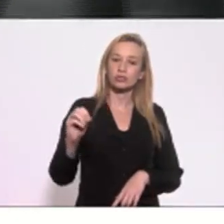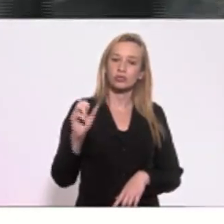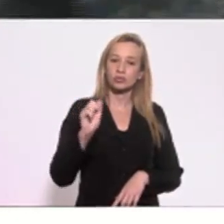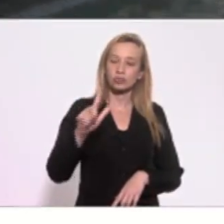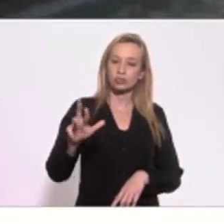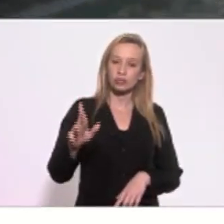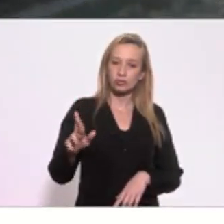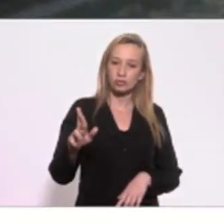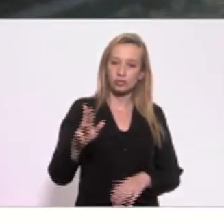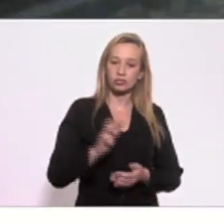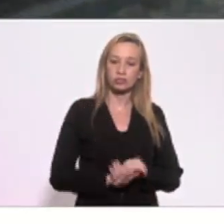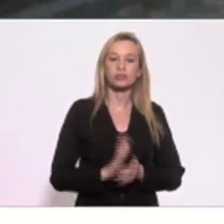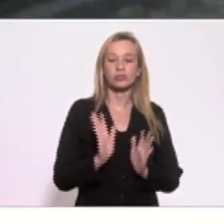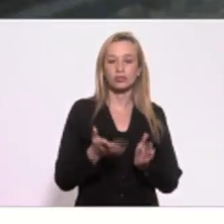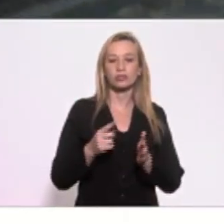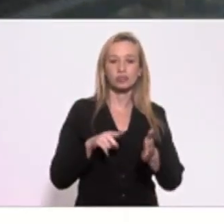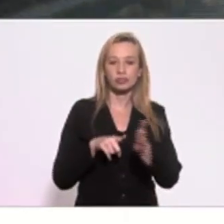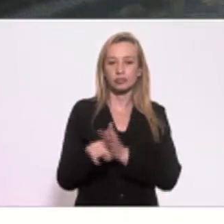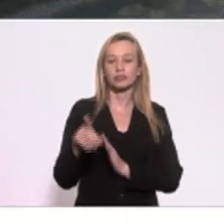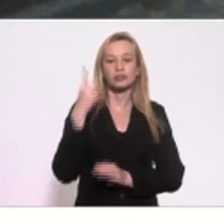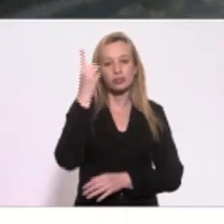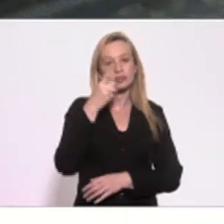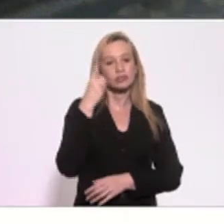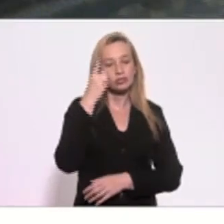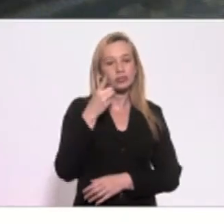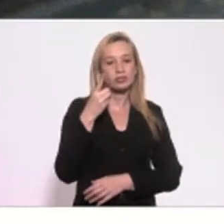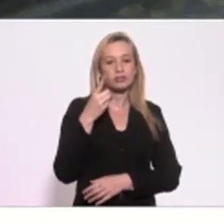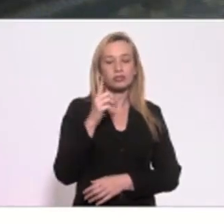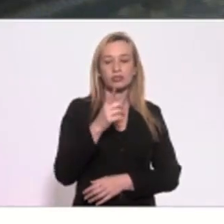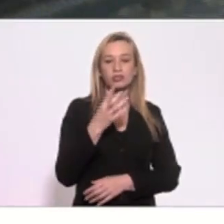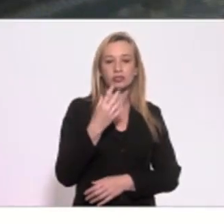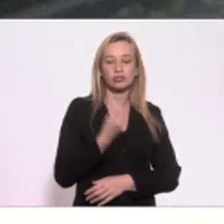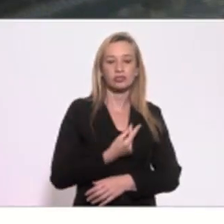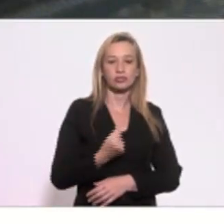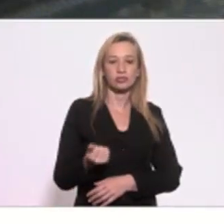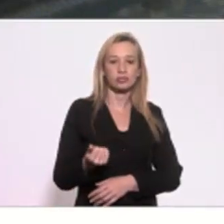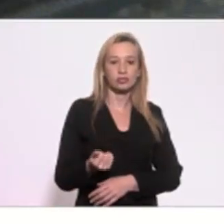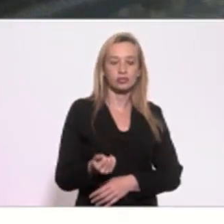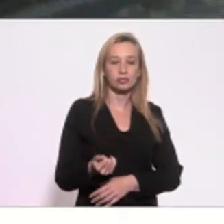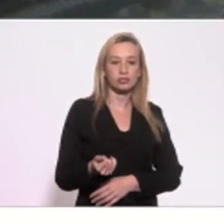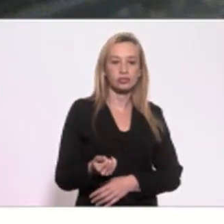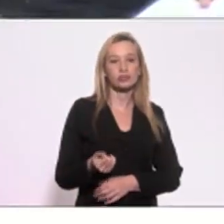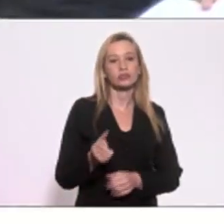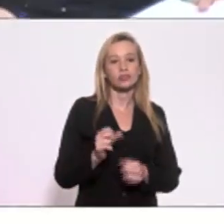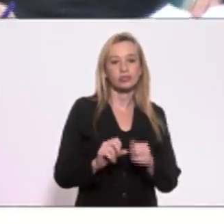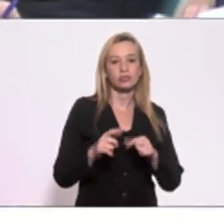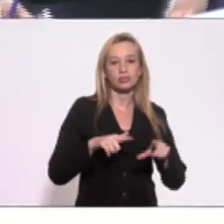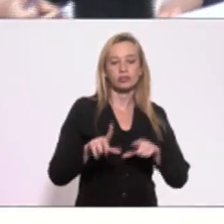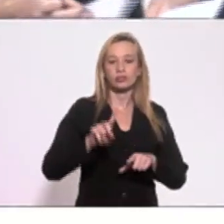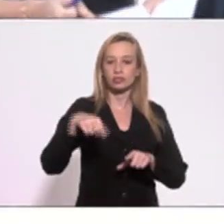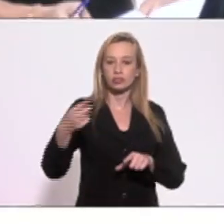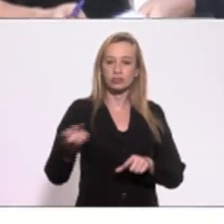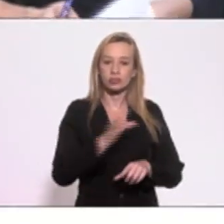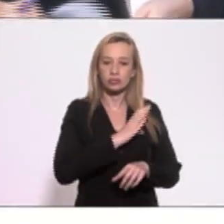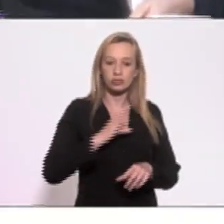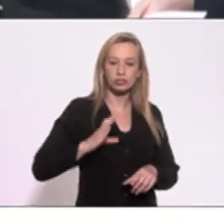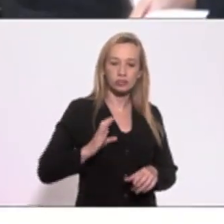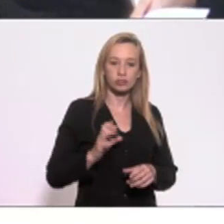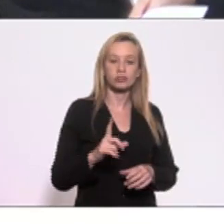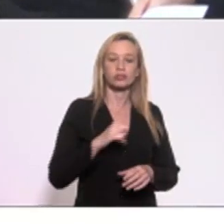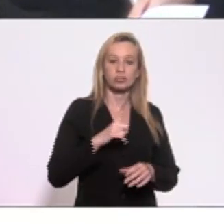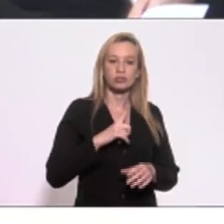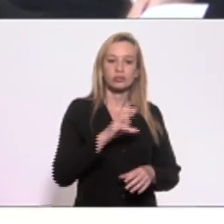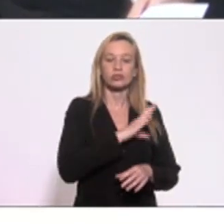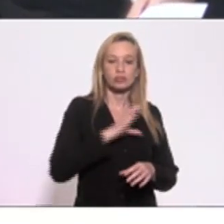Aí tem que perguntar à deputada, porque para não sair... Vossa Excelência faz o trabalho com as outras comissões. Tem a Comissão de